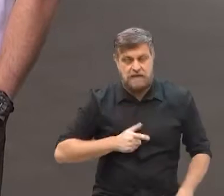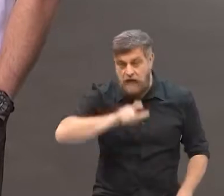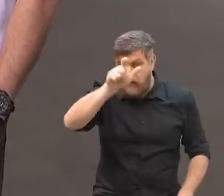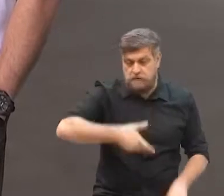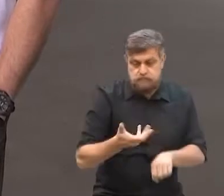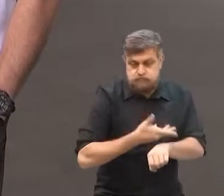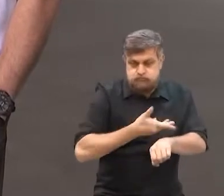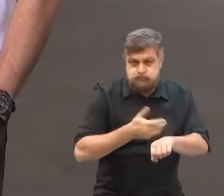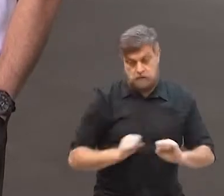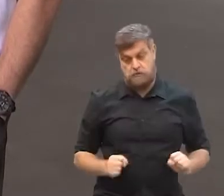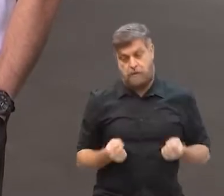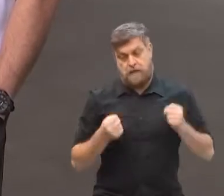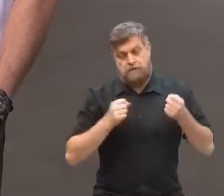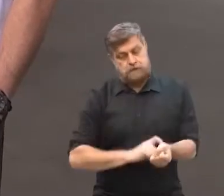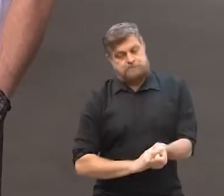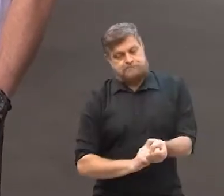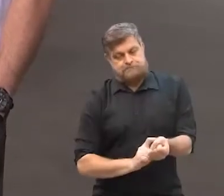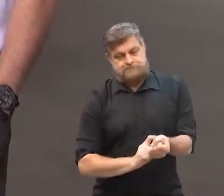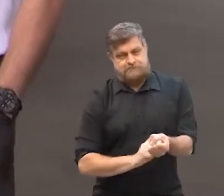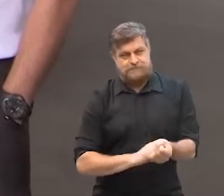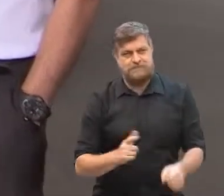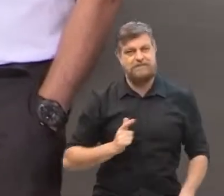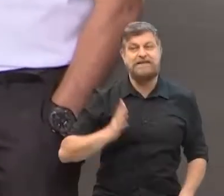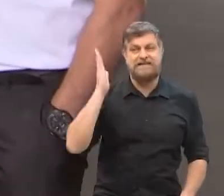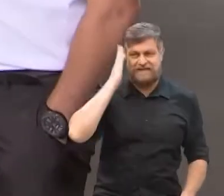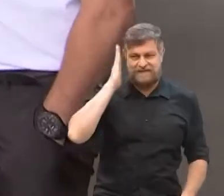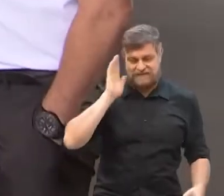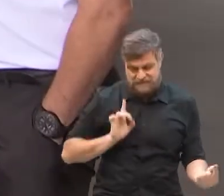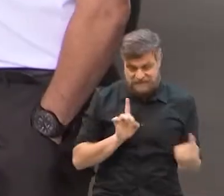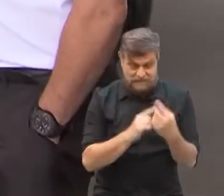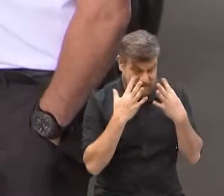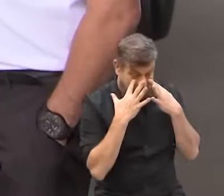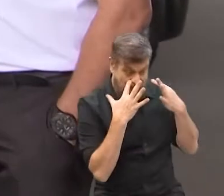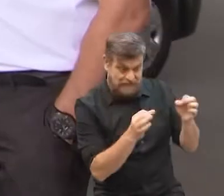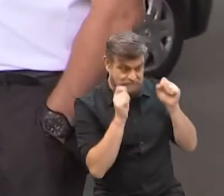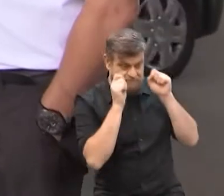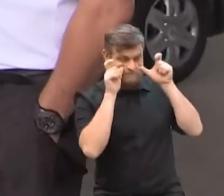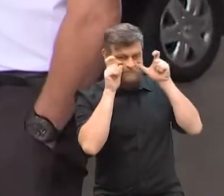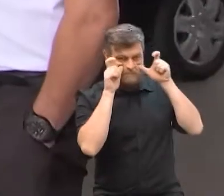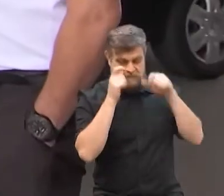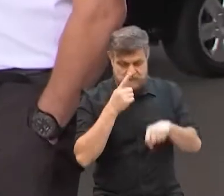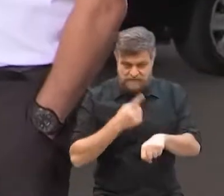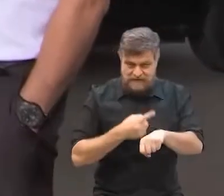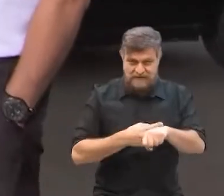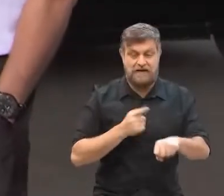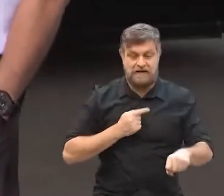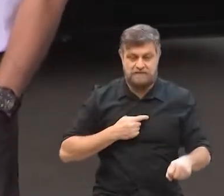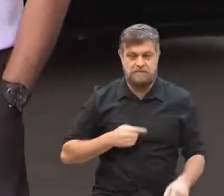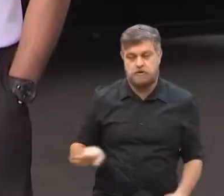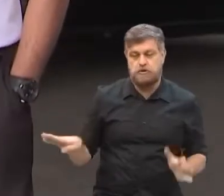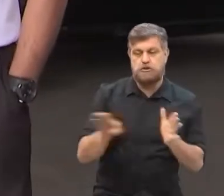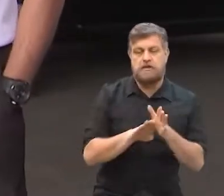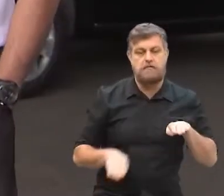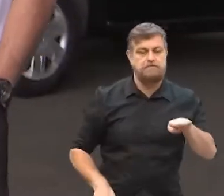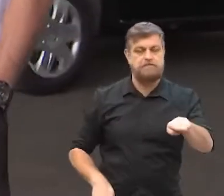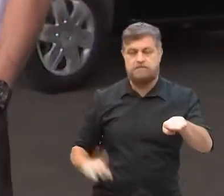mais nervosinho, então tem que lidar com isso, né? Tem que ficar atento, toda hora é alguém chegando, querendo